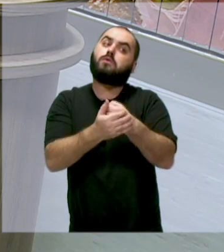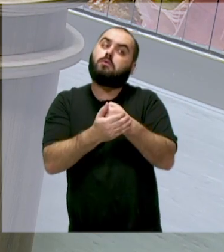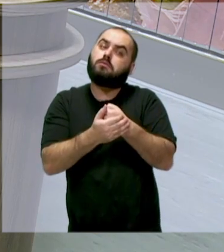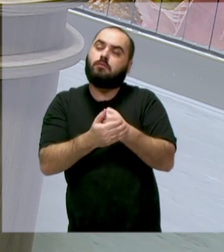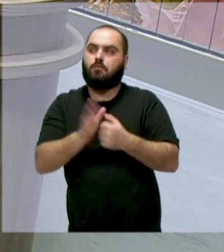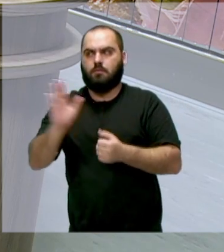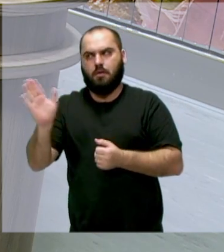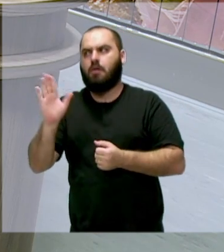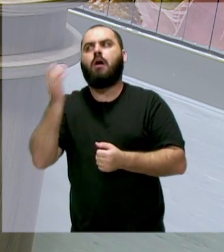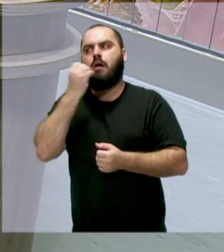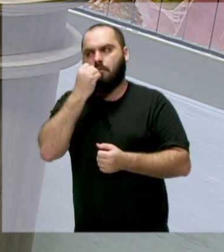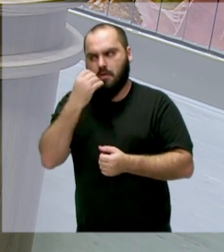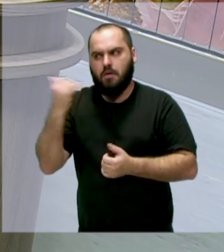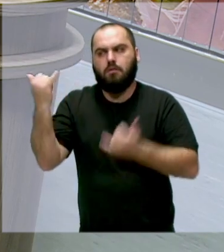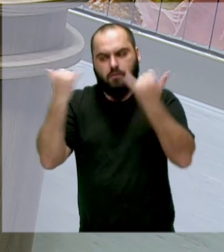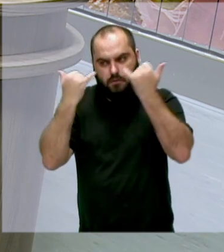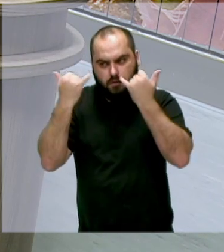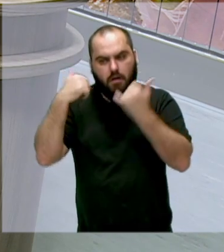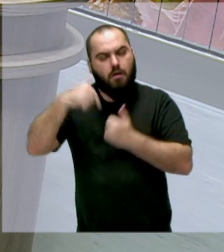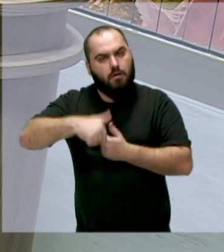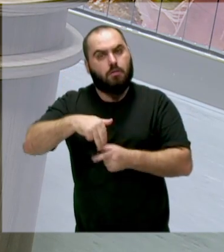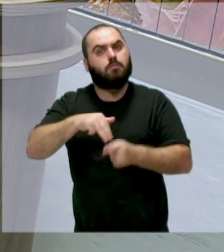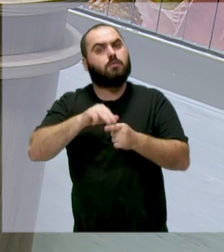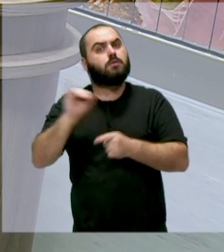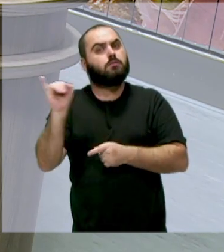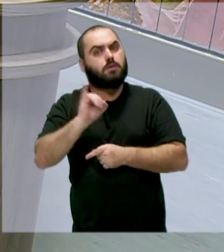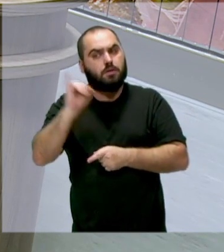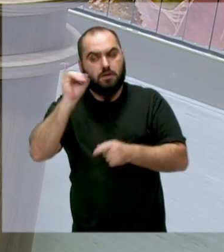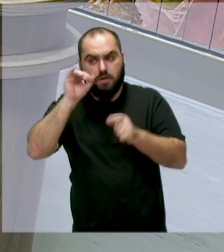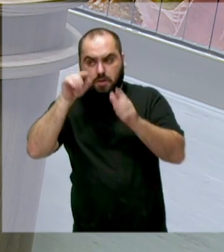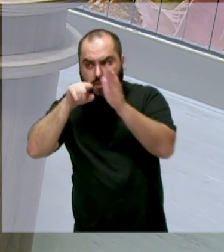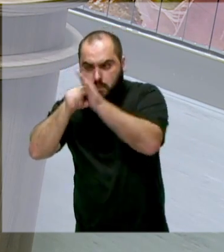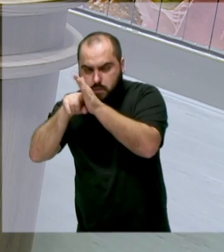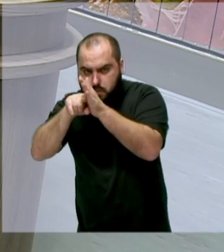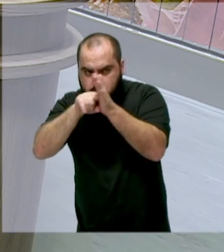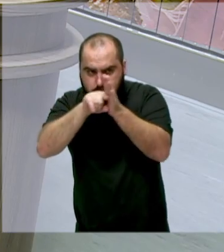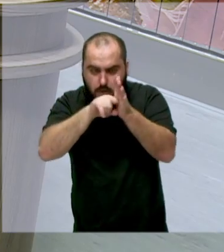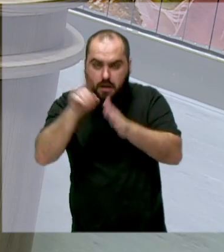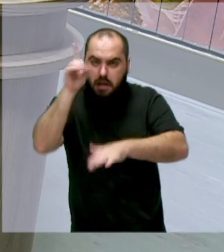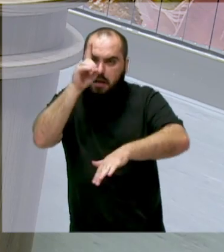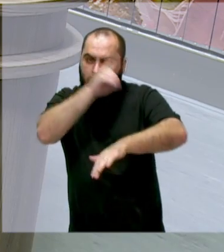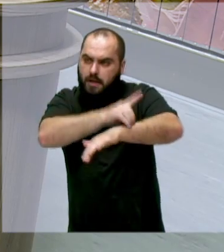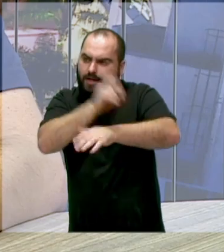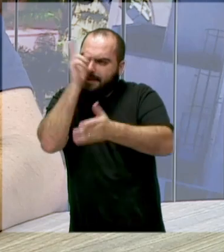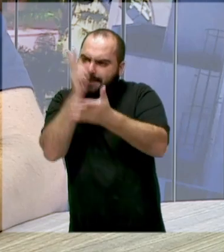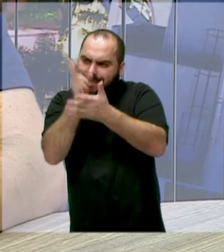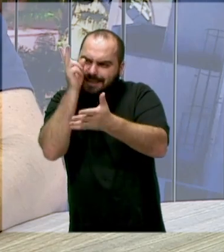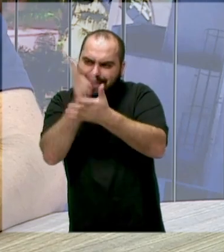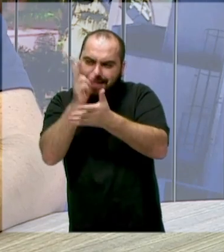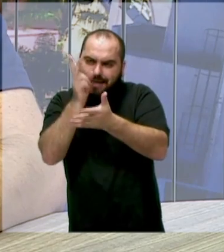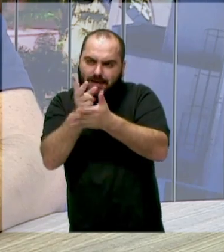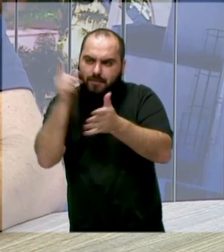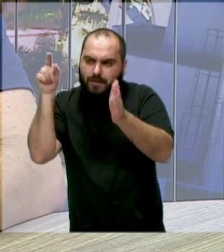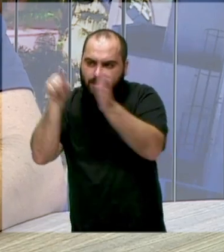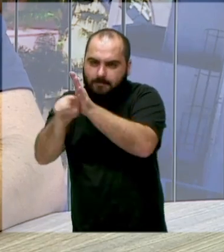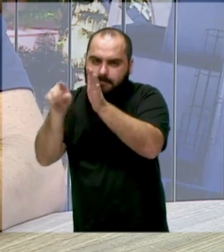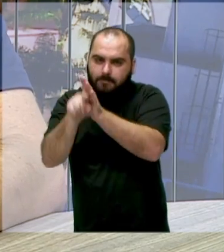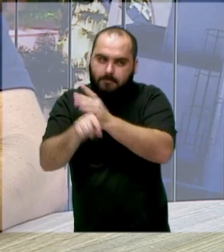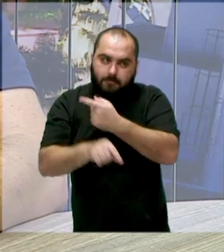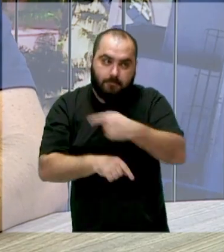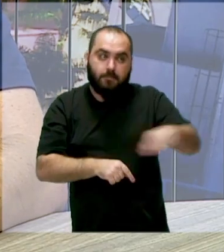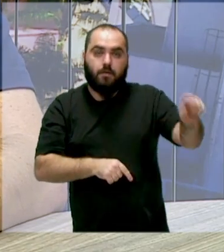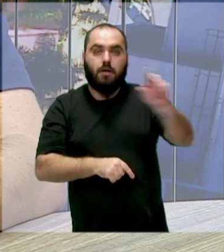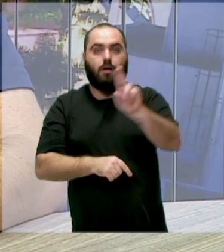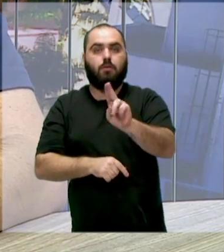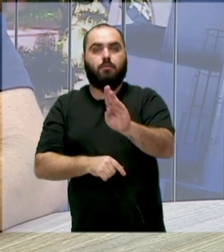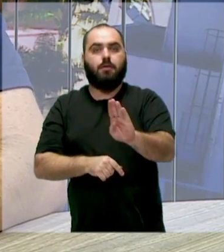dado. Nós somos um município que suspeita muito de pessoas com dengue. A gente sempre está orientando que notifique lá na unidade de saúde,